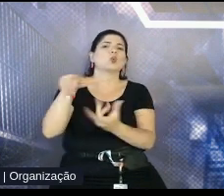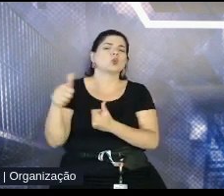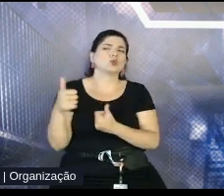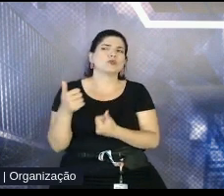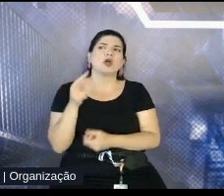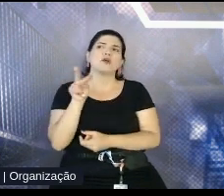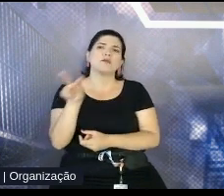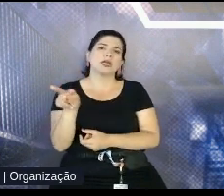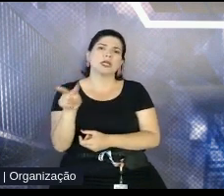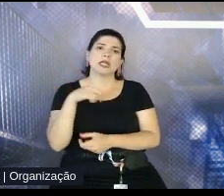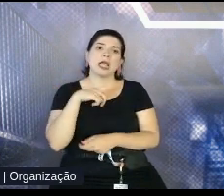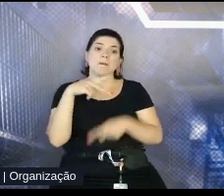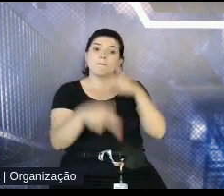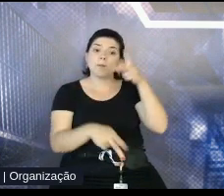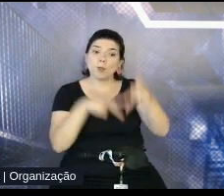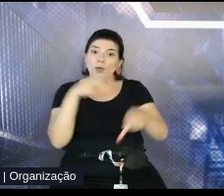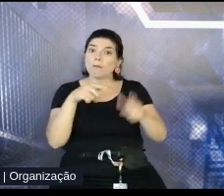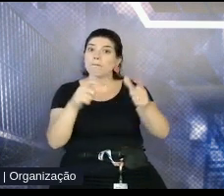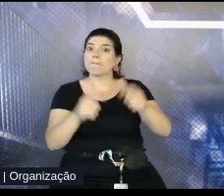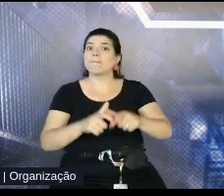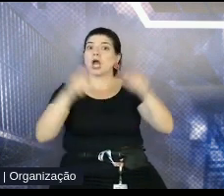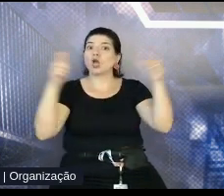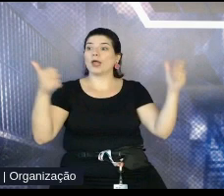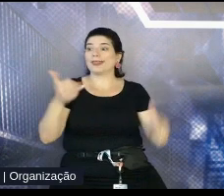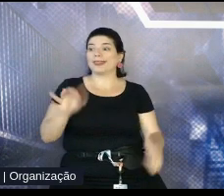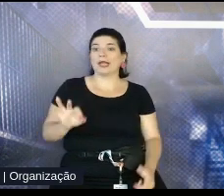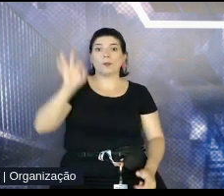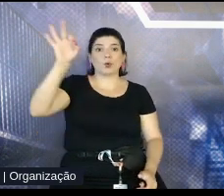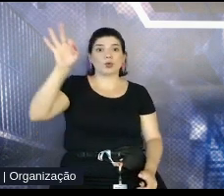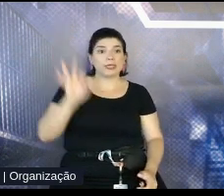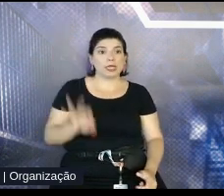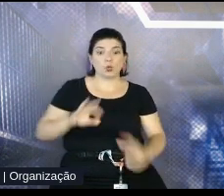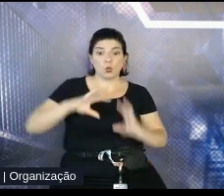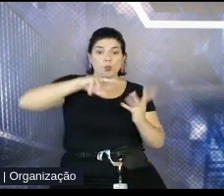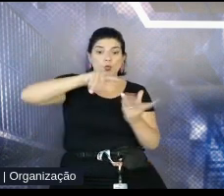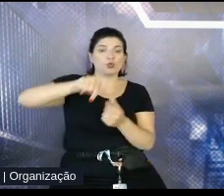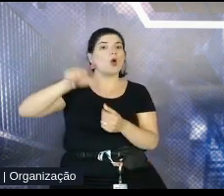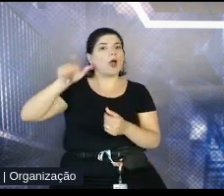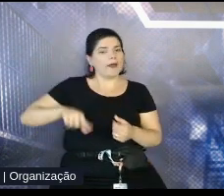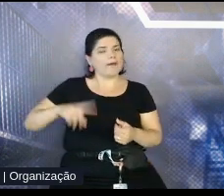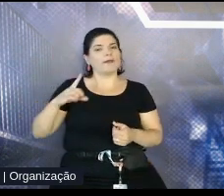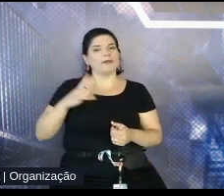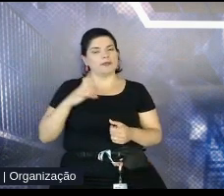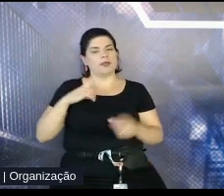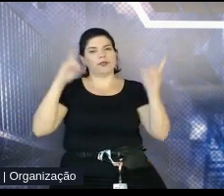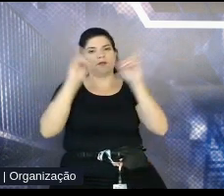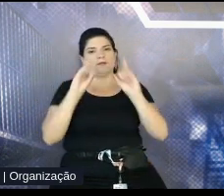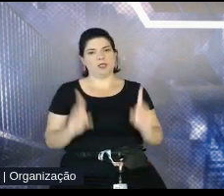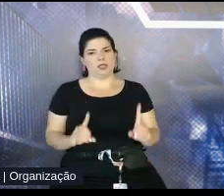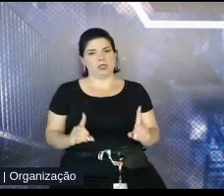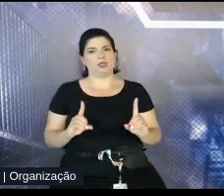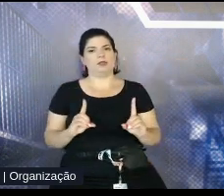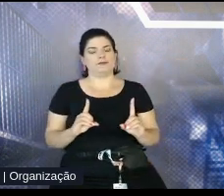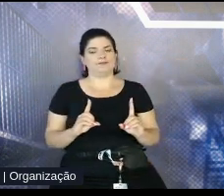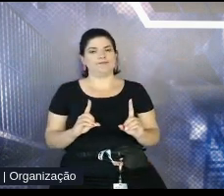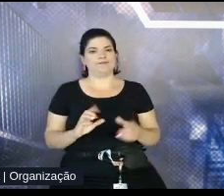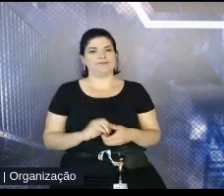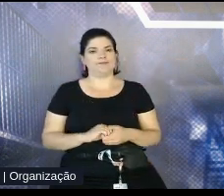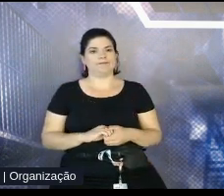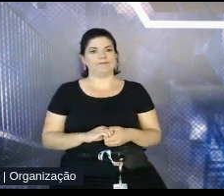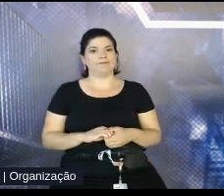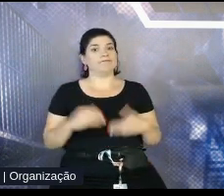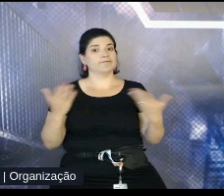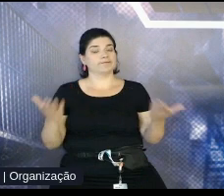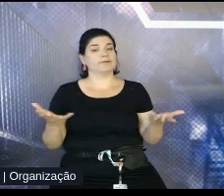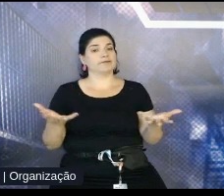essa população é bem maior. 10% da população mundial possui algum tipo de deficiência, né? E espera-se que